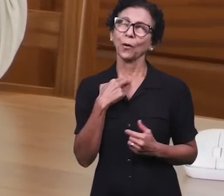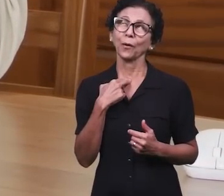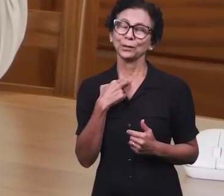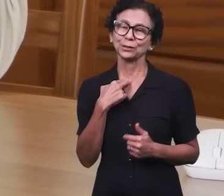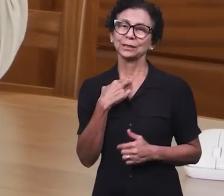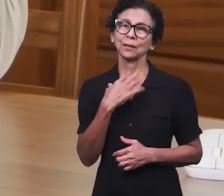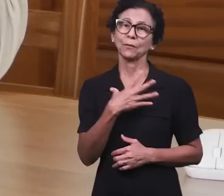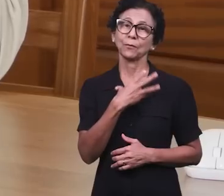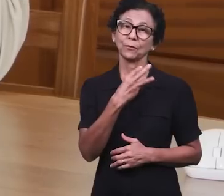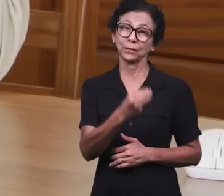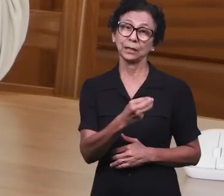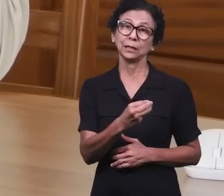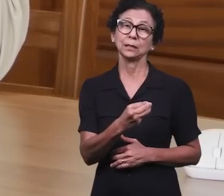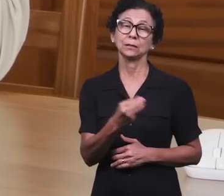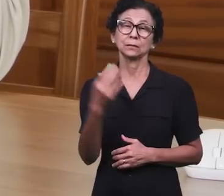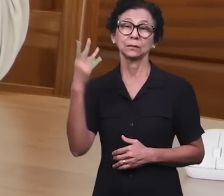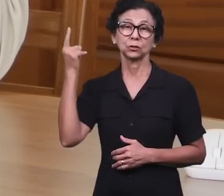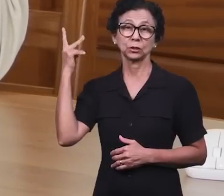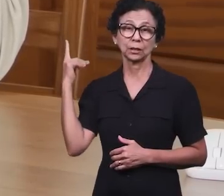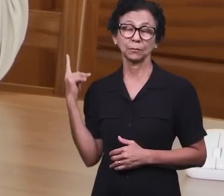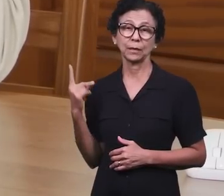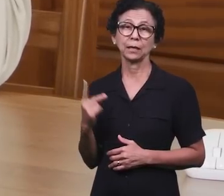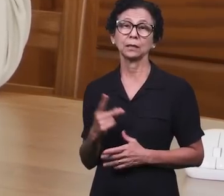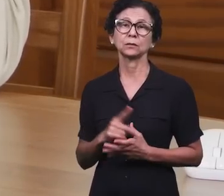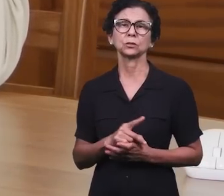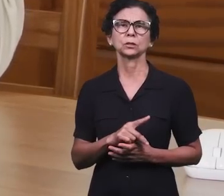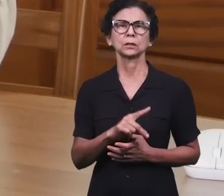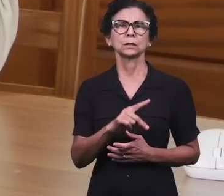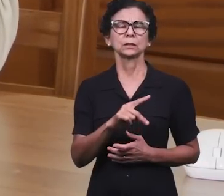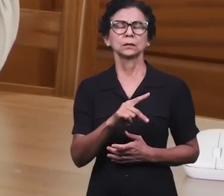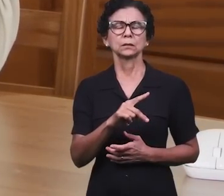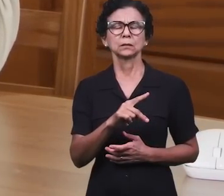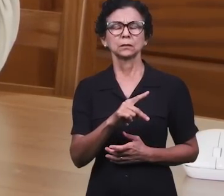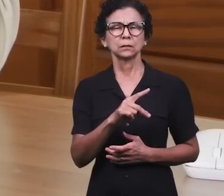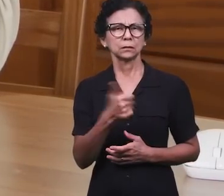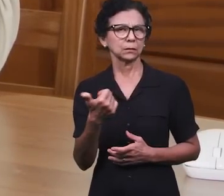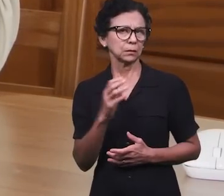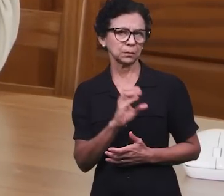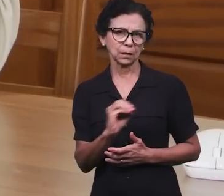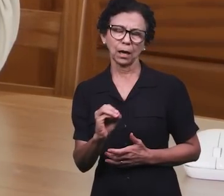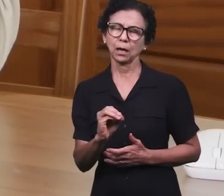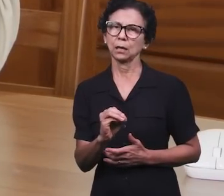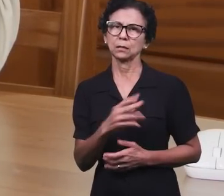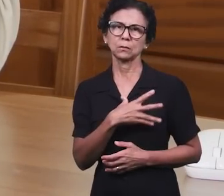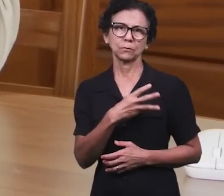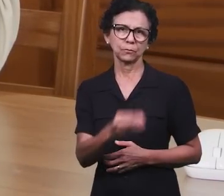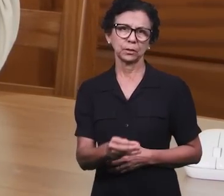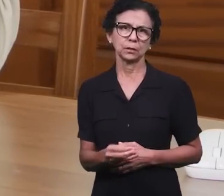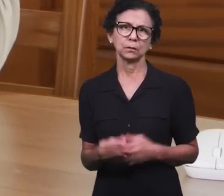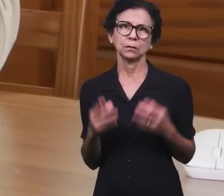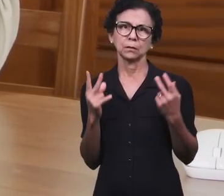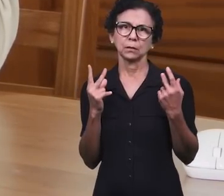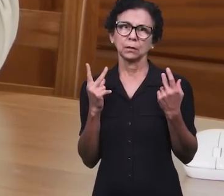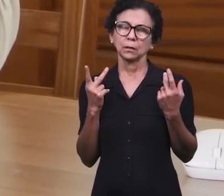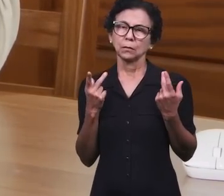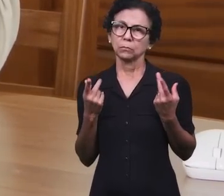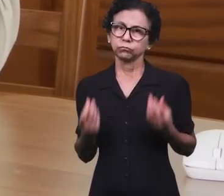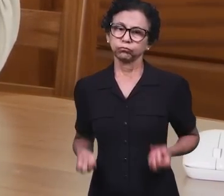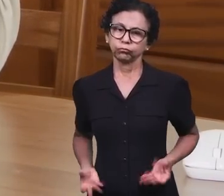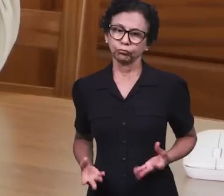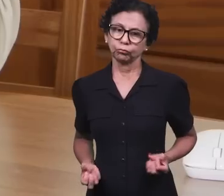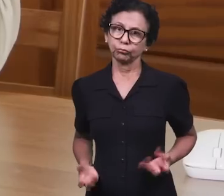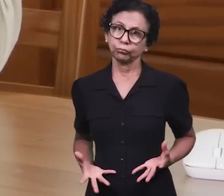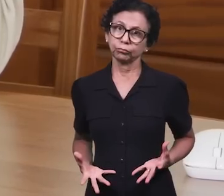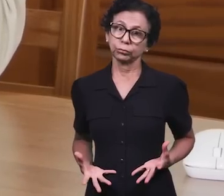antigamente tinha 8, 10 filhos, né? Hoje as questões, a sociedade, o consumismo, o custo exige muito mais,